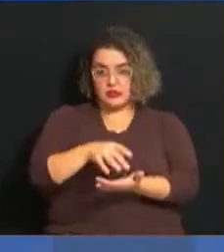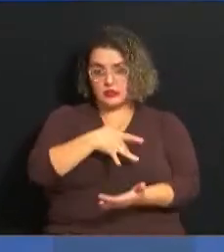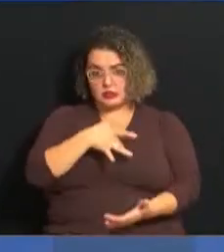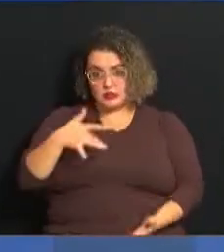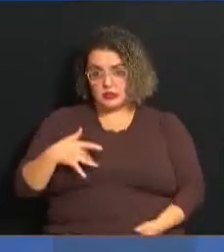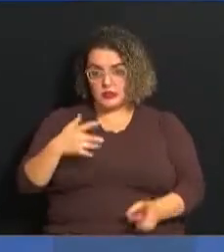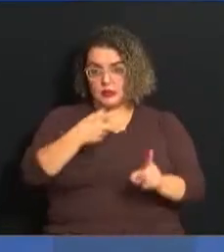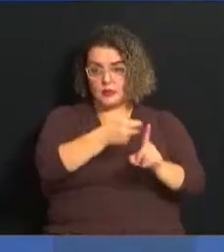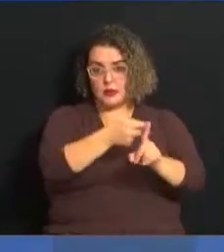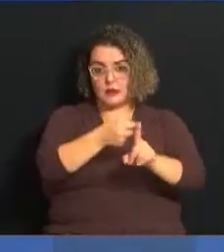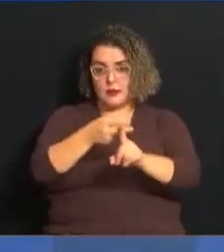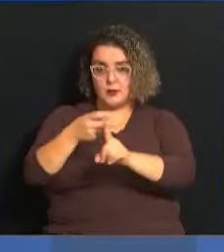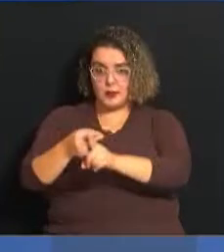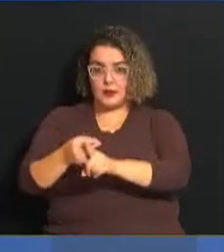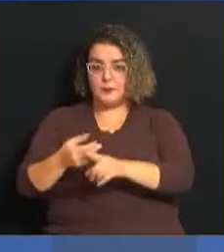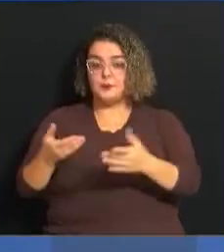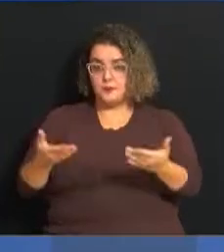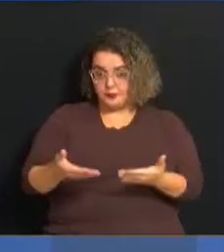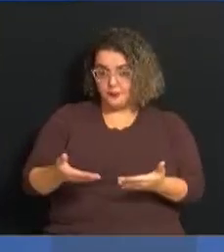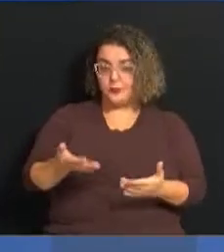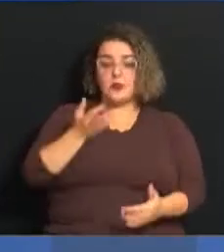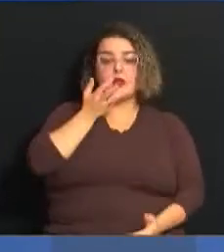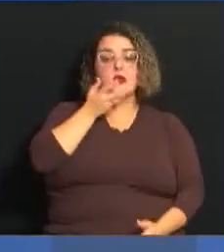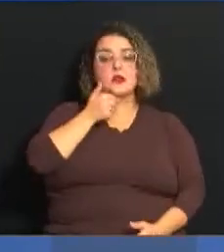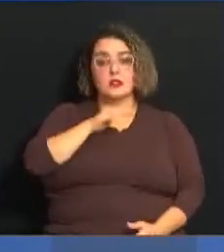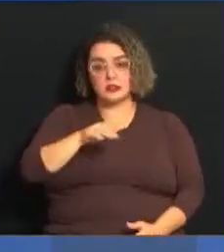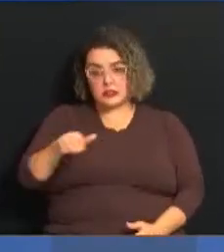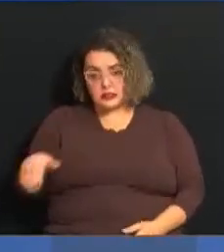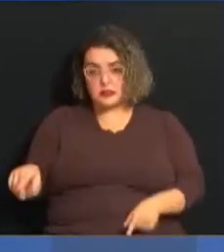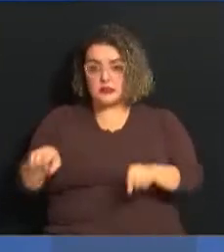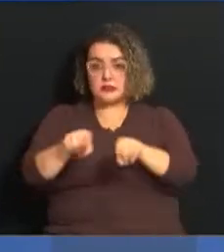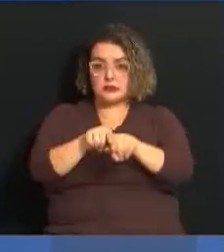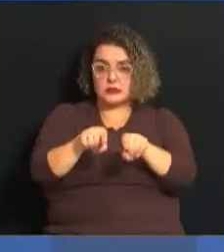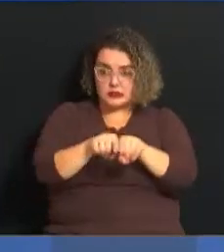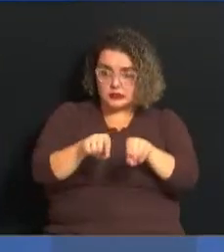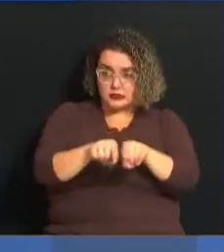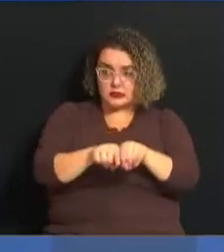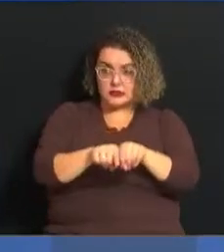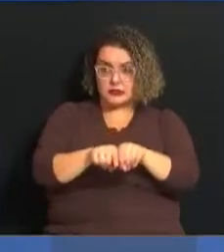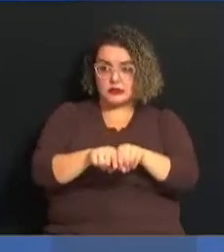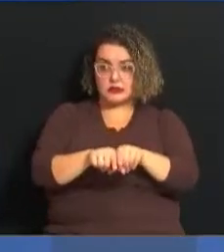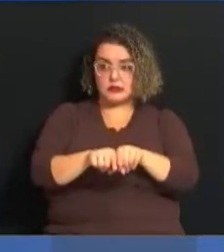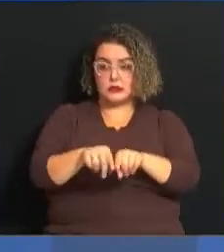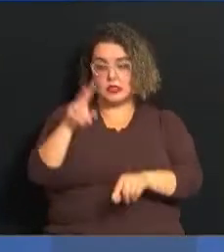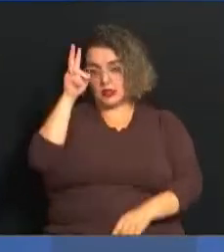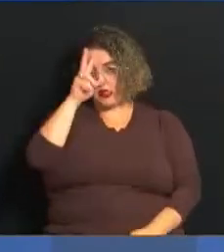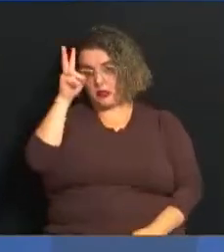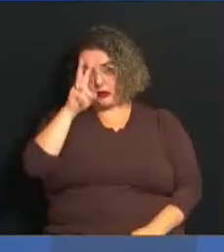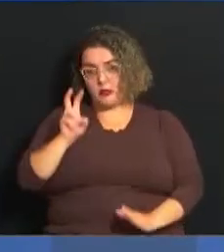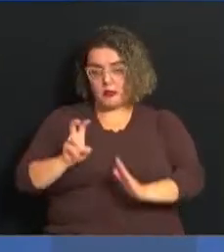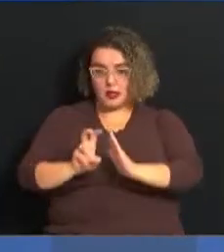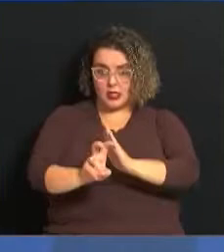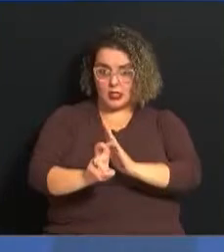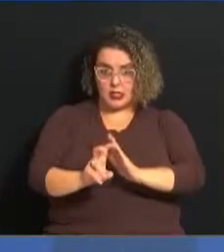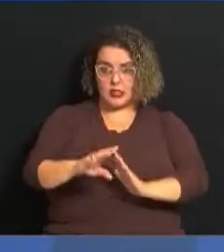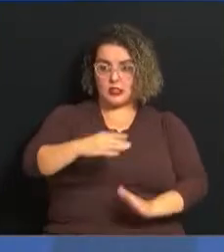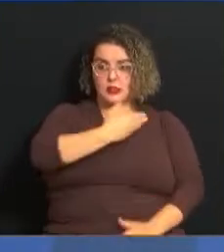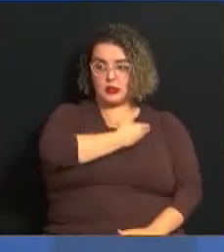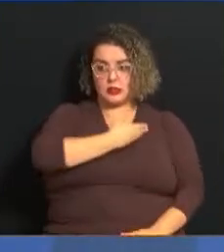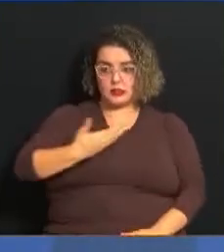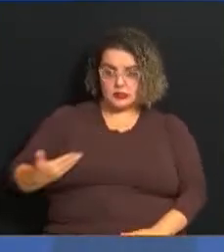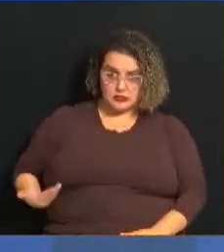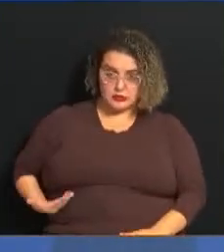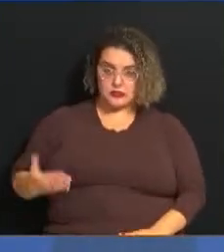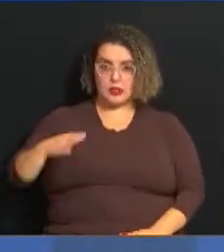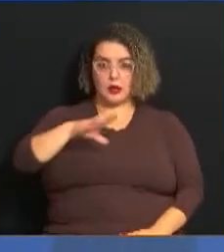vacinando. Agora, no caso das crianças, também a gente lembra que as creches municipais. E ainda,